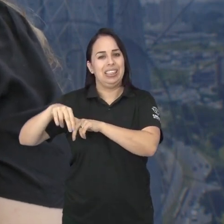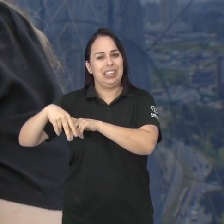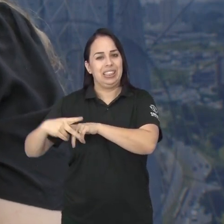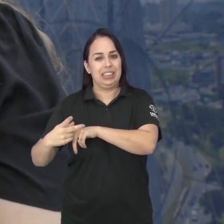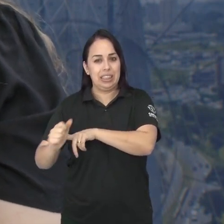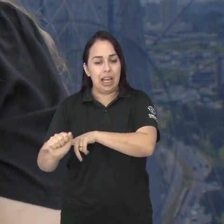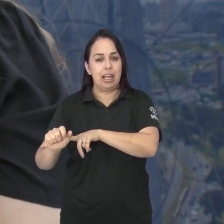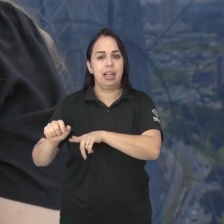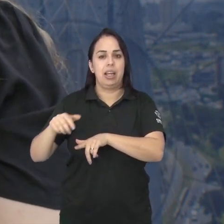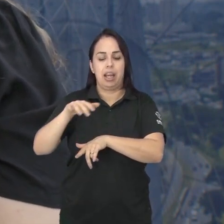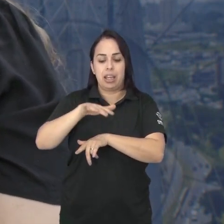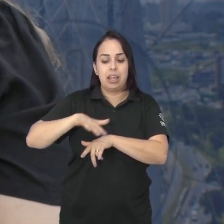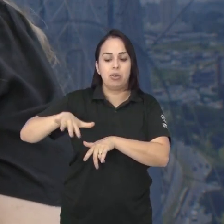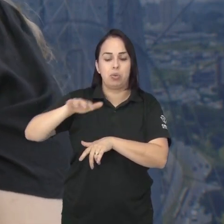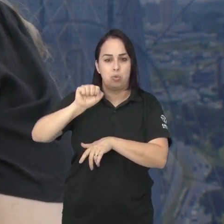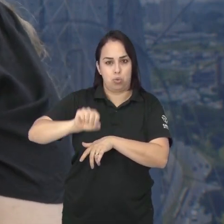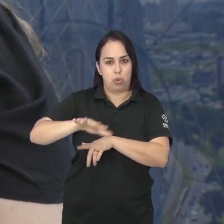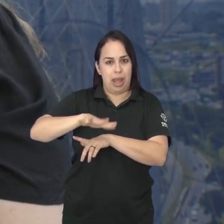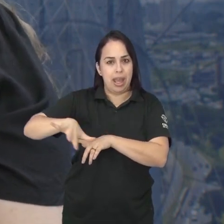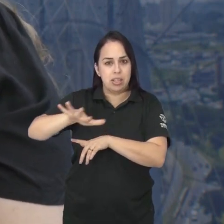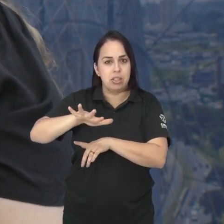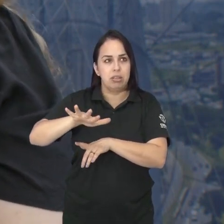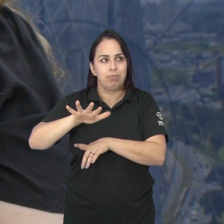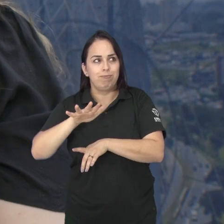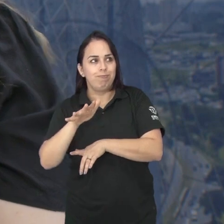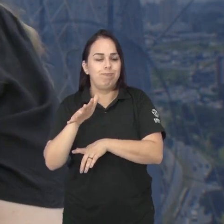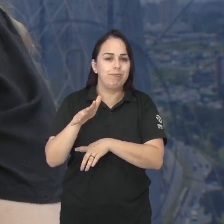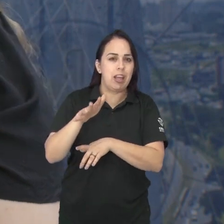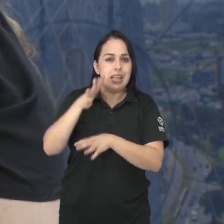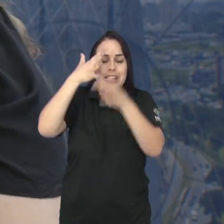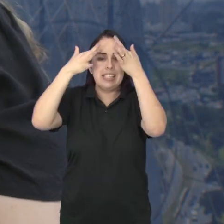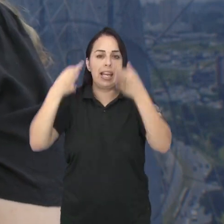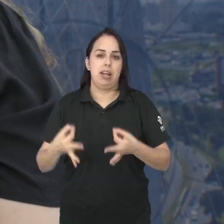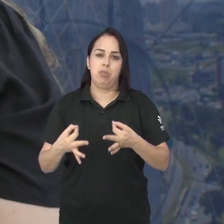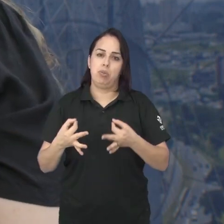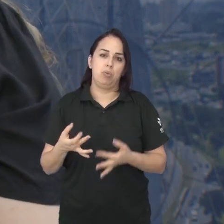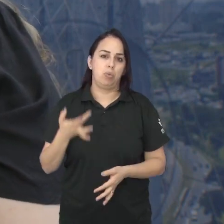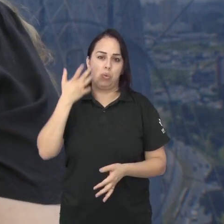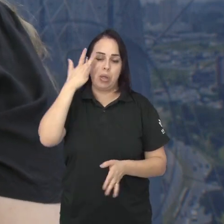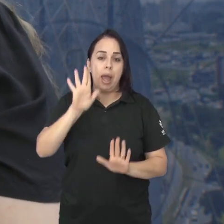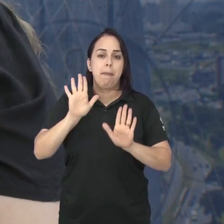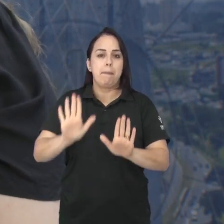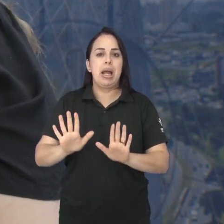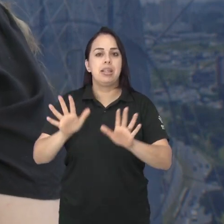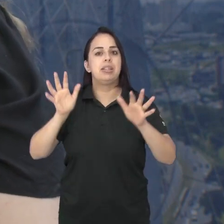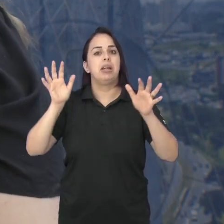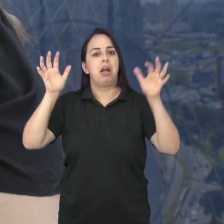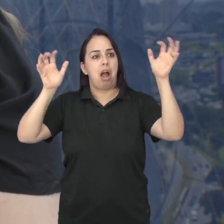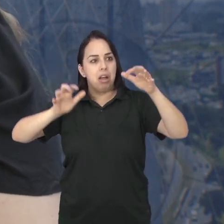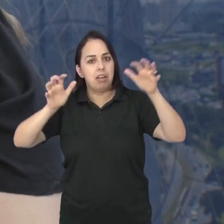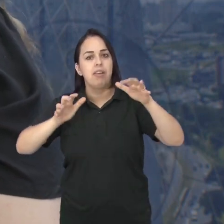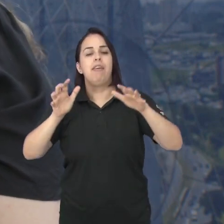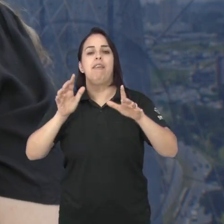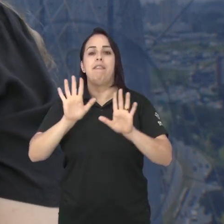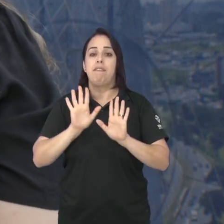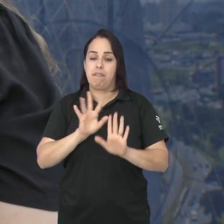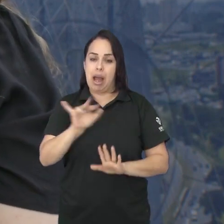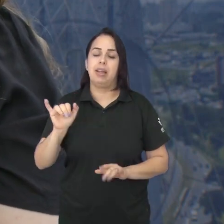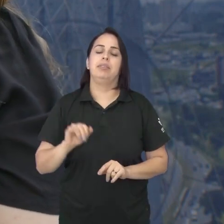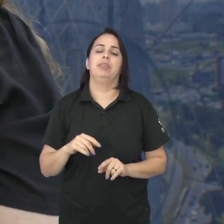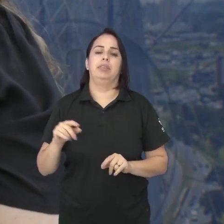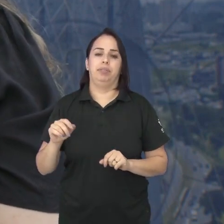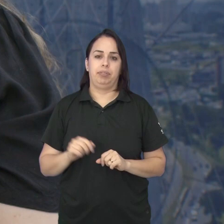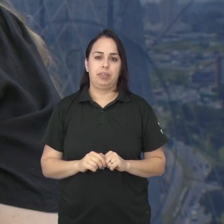para o sudeste uma coisa mais instável, mais imprevisível. Mas a tendência é que a gente tenha bastante chuva, porque se